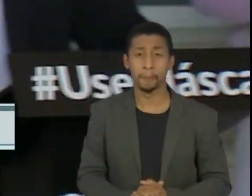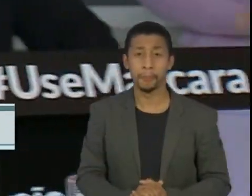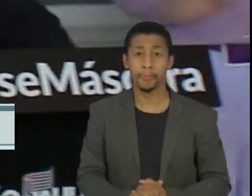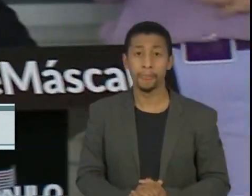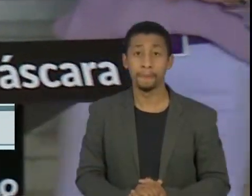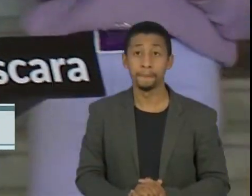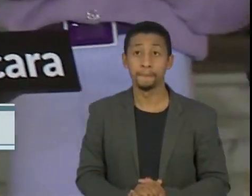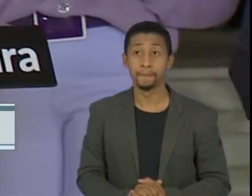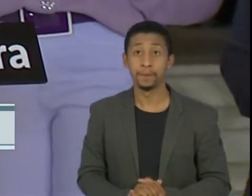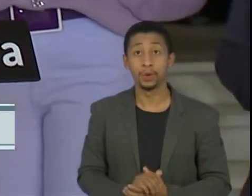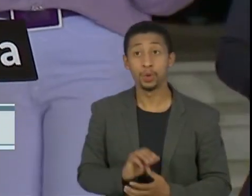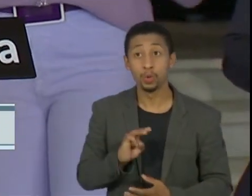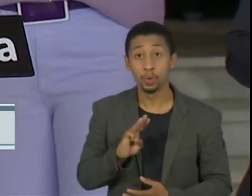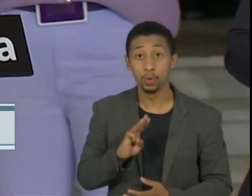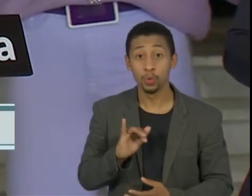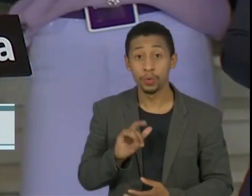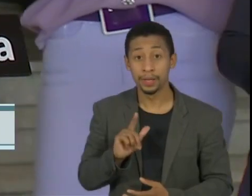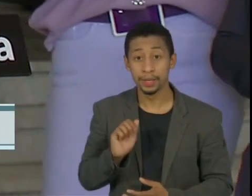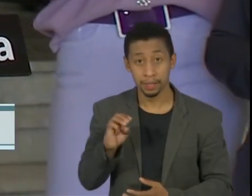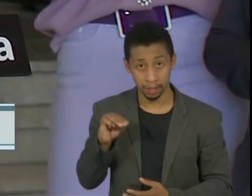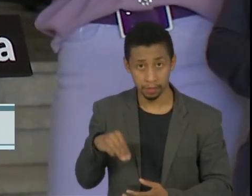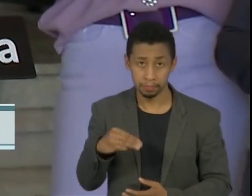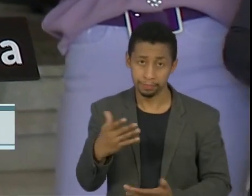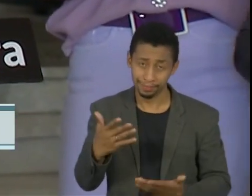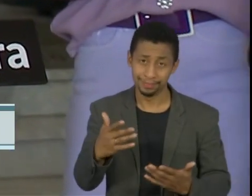William, claro que essa questão